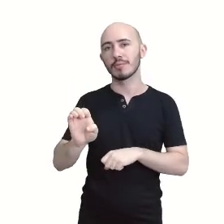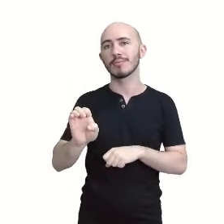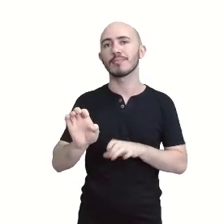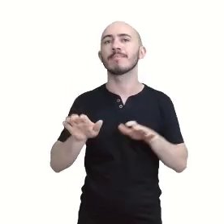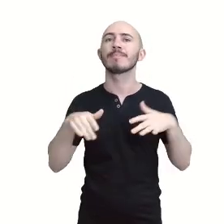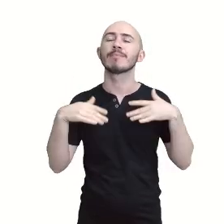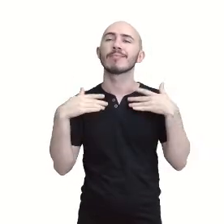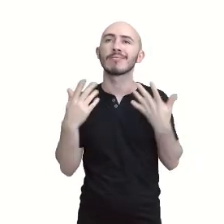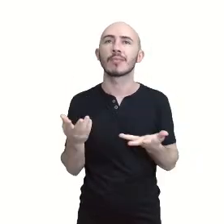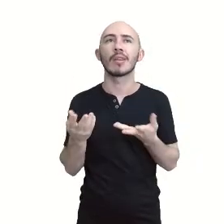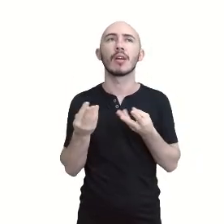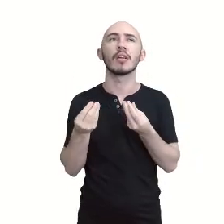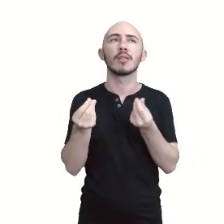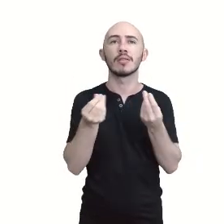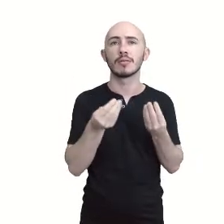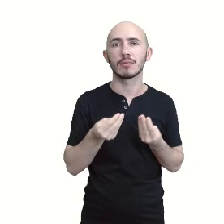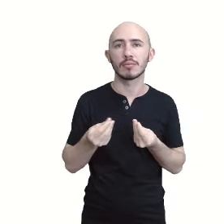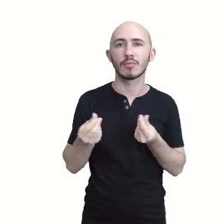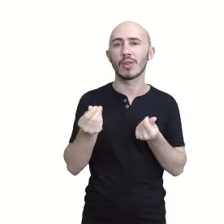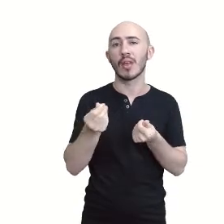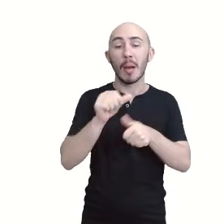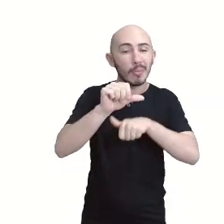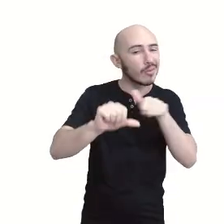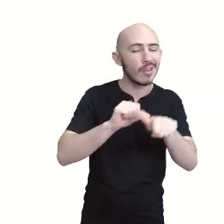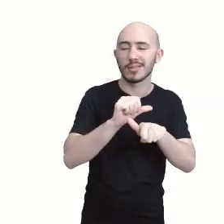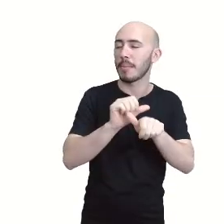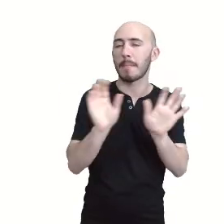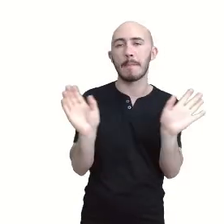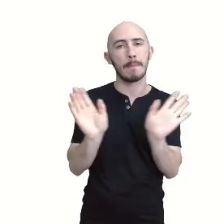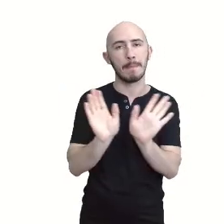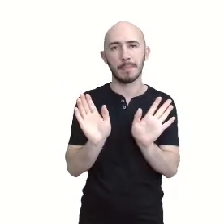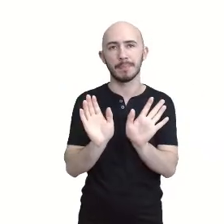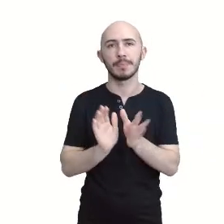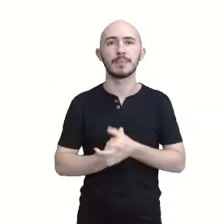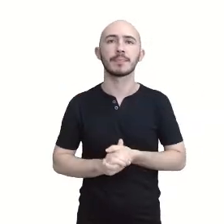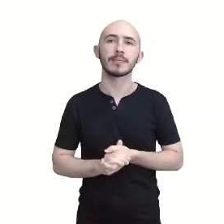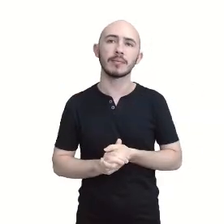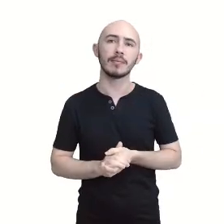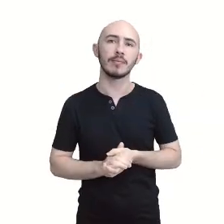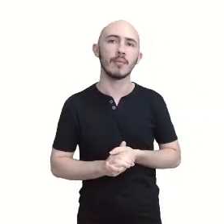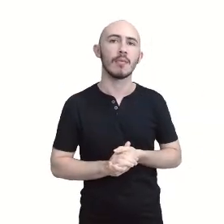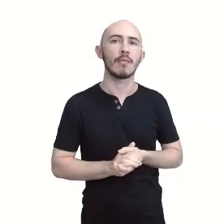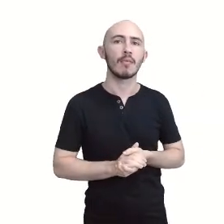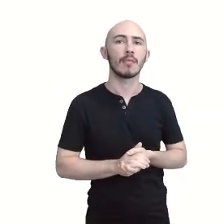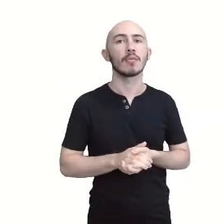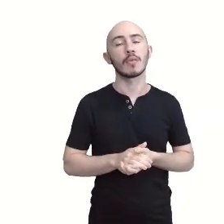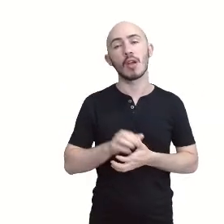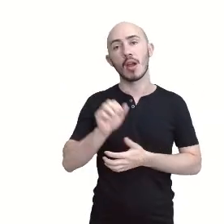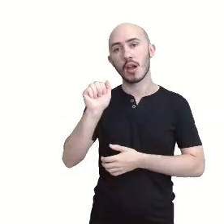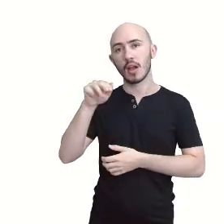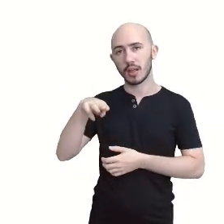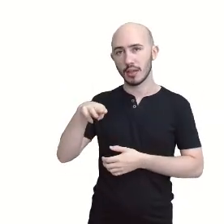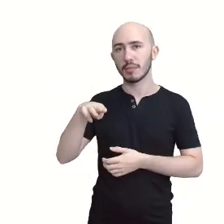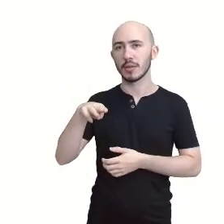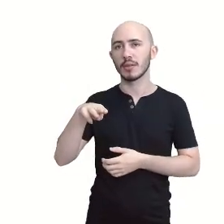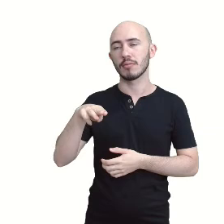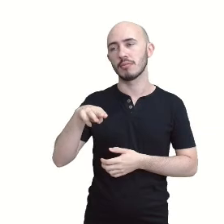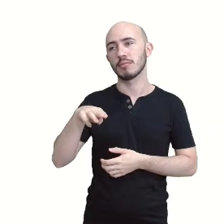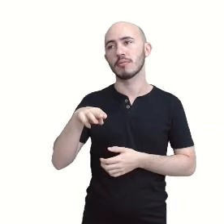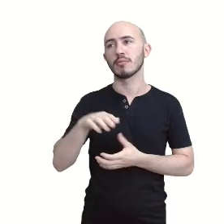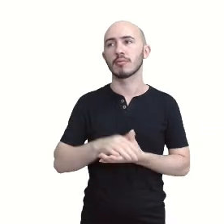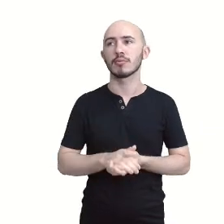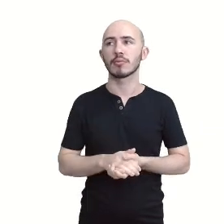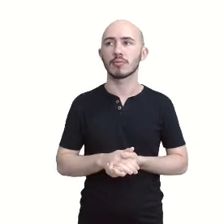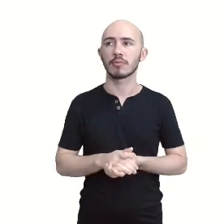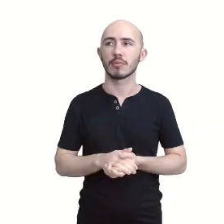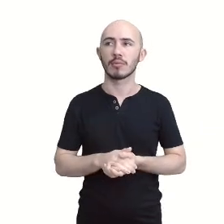muito, muito inalterável, né? Eu só vou usar am com o pronome I, eu só vou usar is nos três enxeridinhos